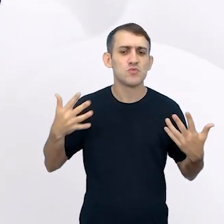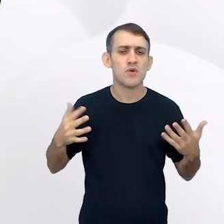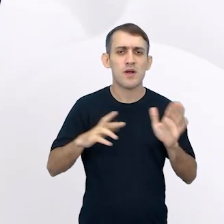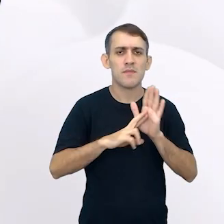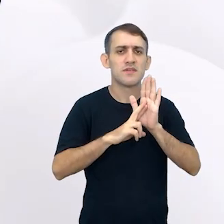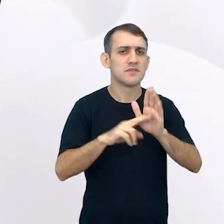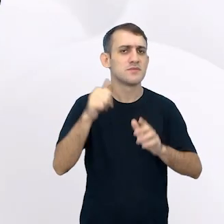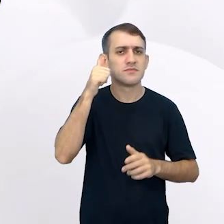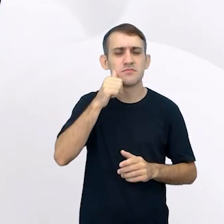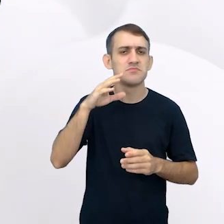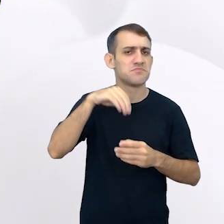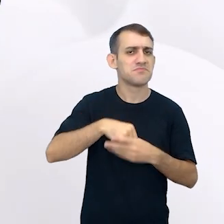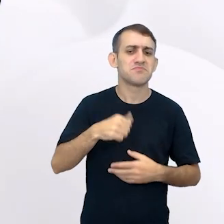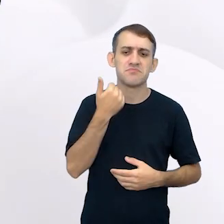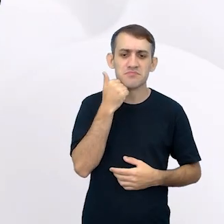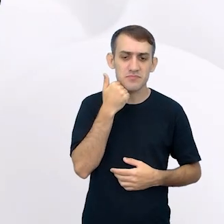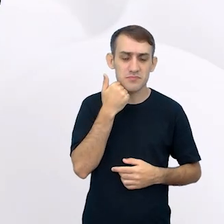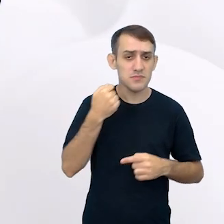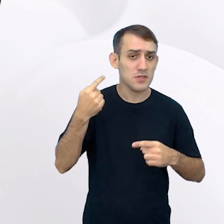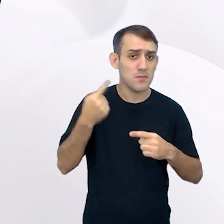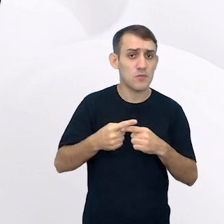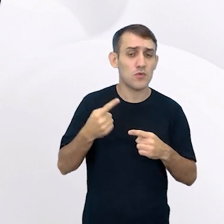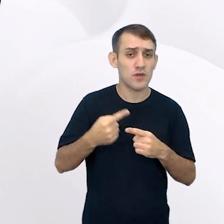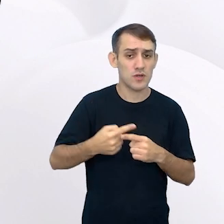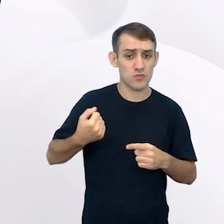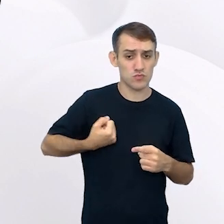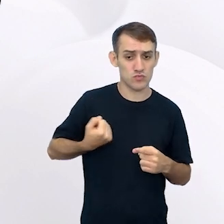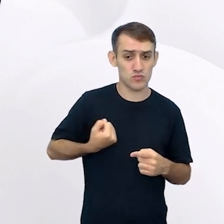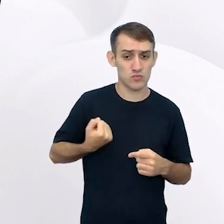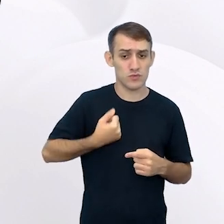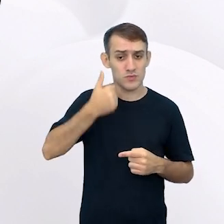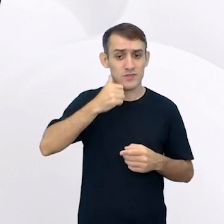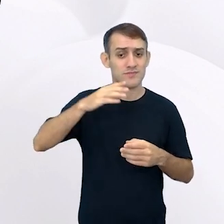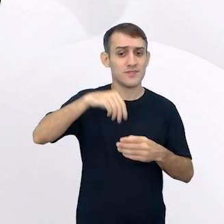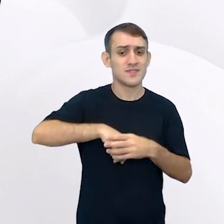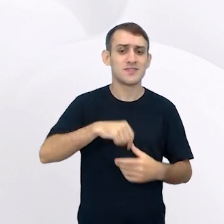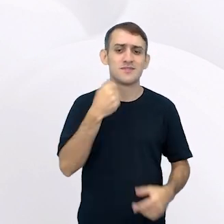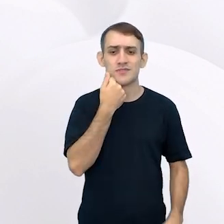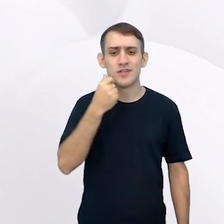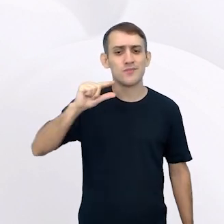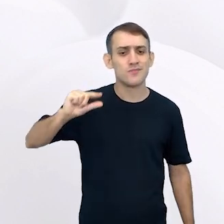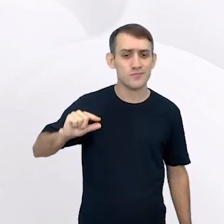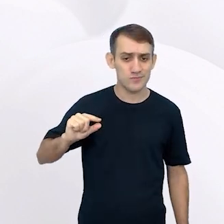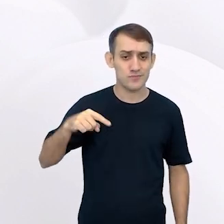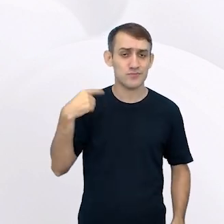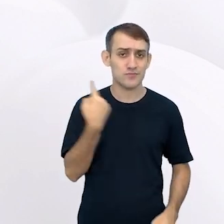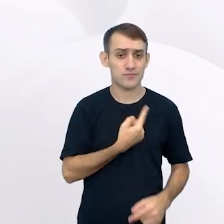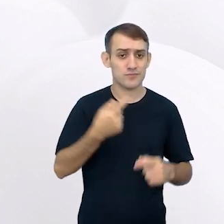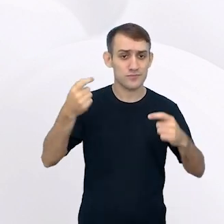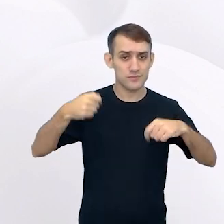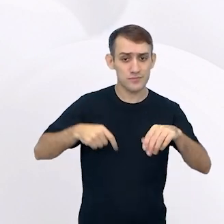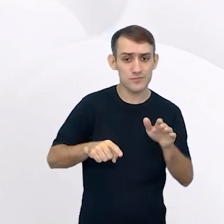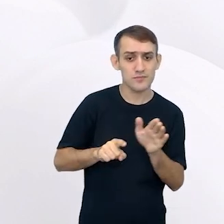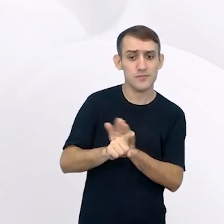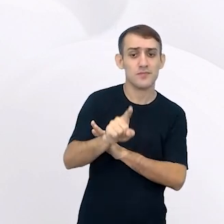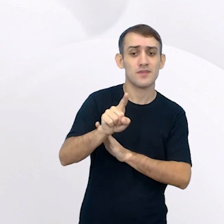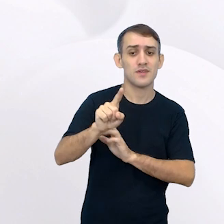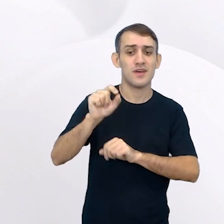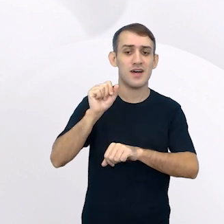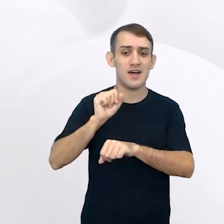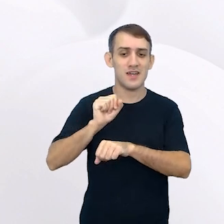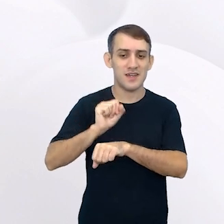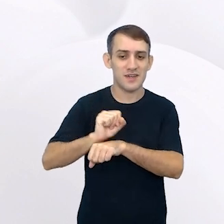representação feminina na ciência? Por que o número de mulheres na ciência é pequeno? Podemos então, com essas perguntas disparadoras, fazer